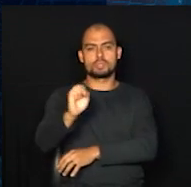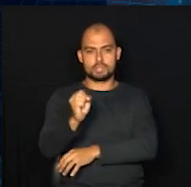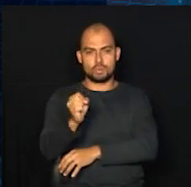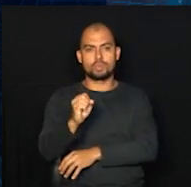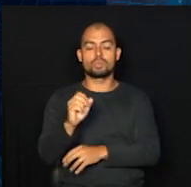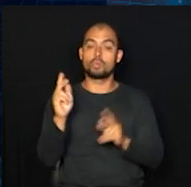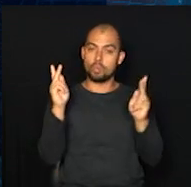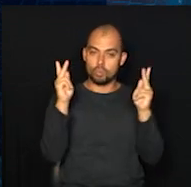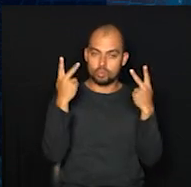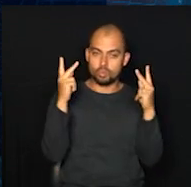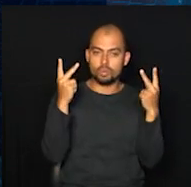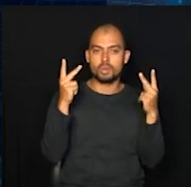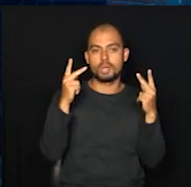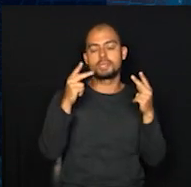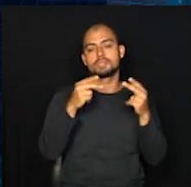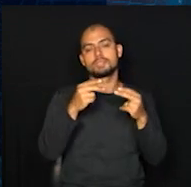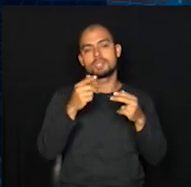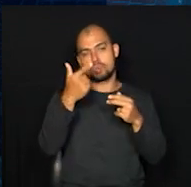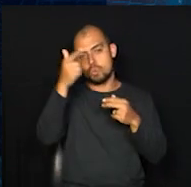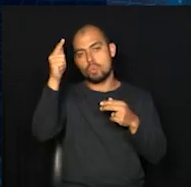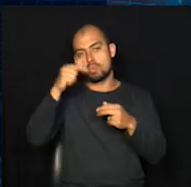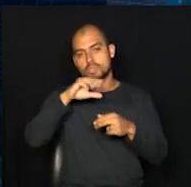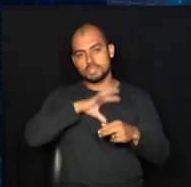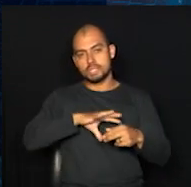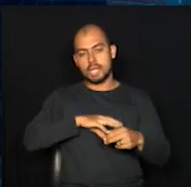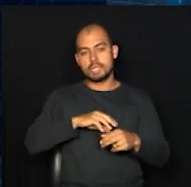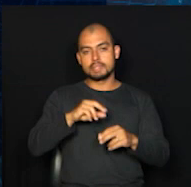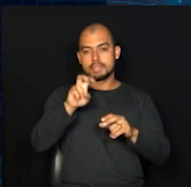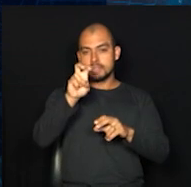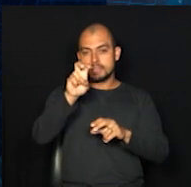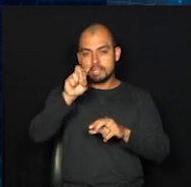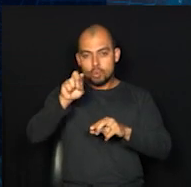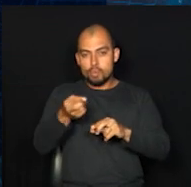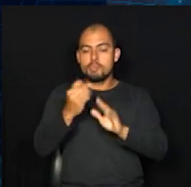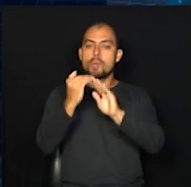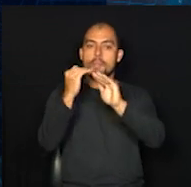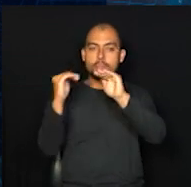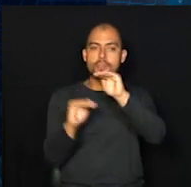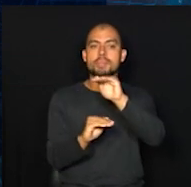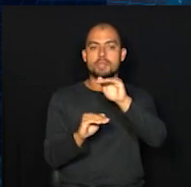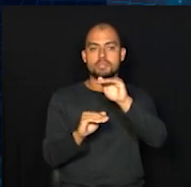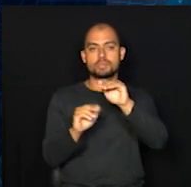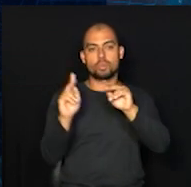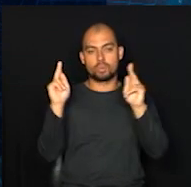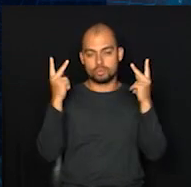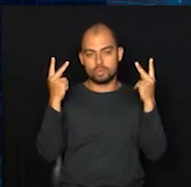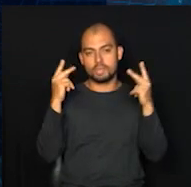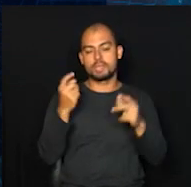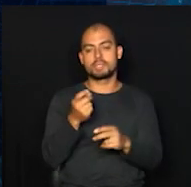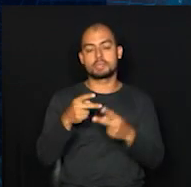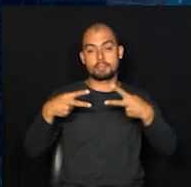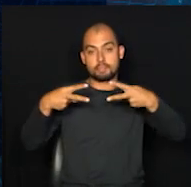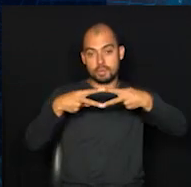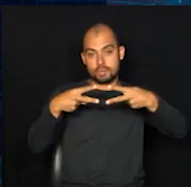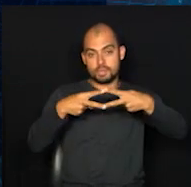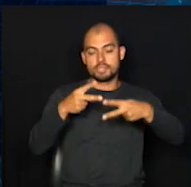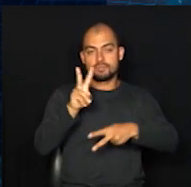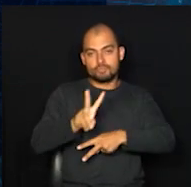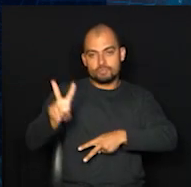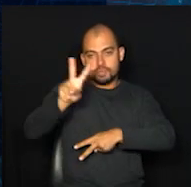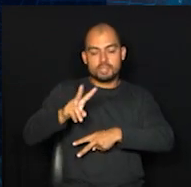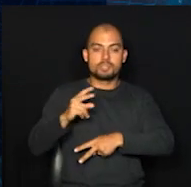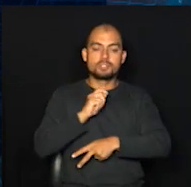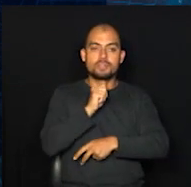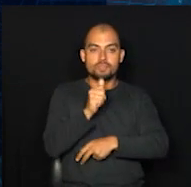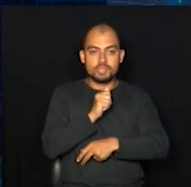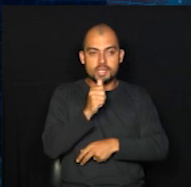5.988 e aí as demais cidades abaixo de 5.000 casos. A gente segue com Hortolândia, Paulínia, Valinhos, Vinhedo,